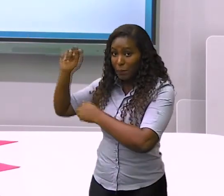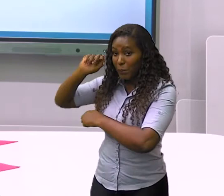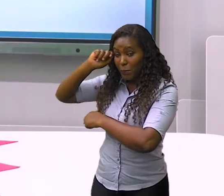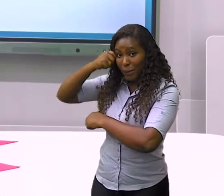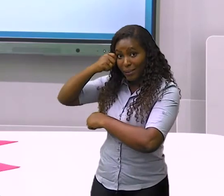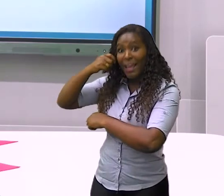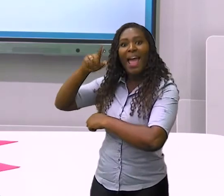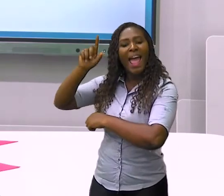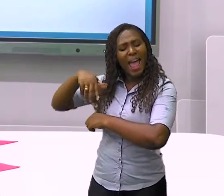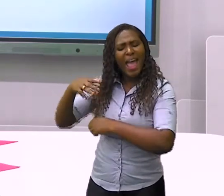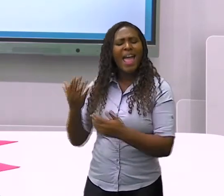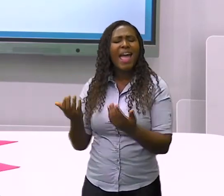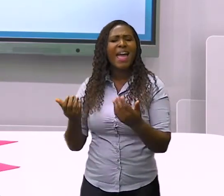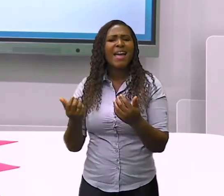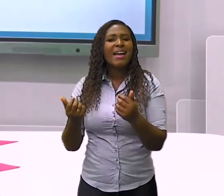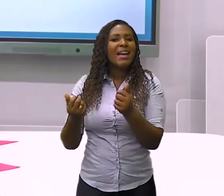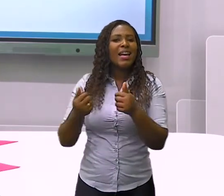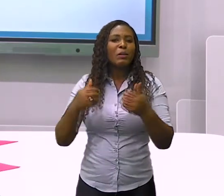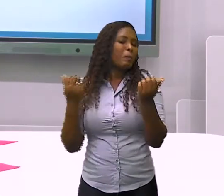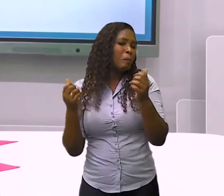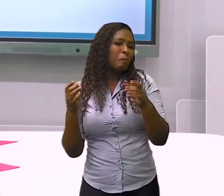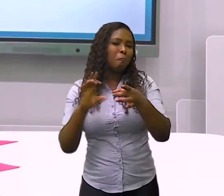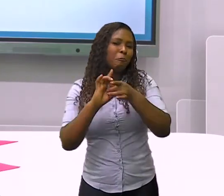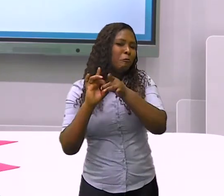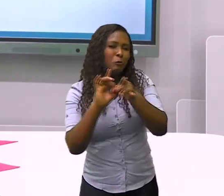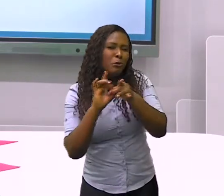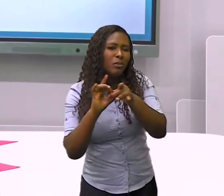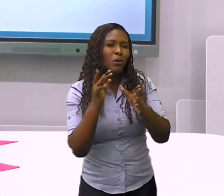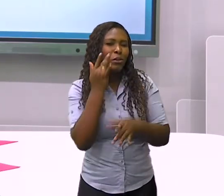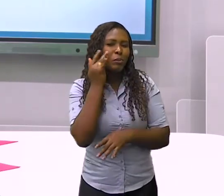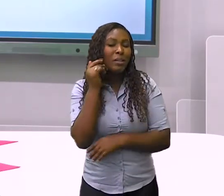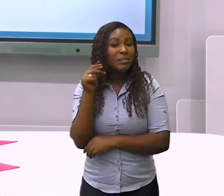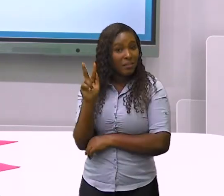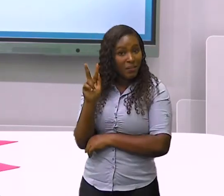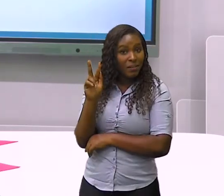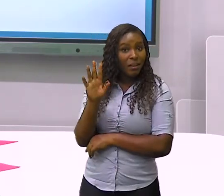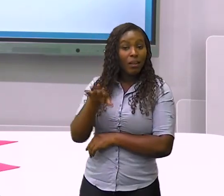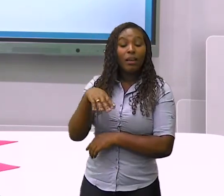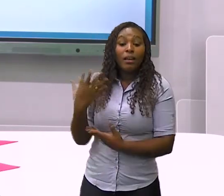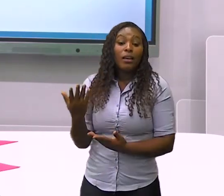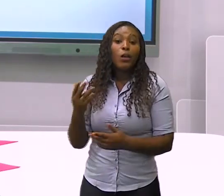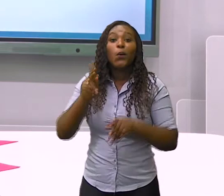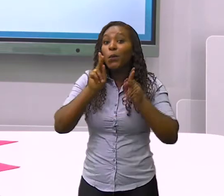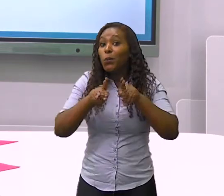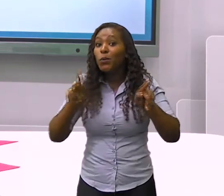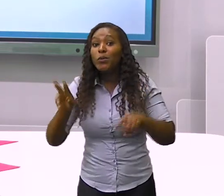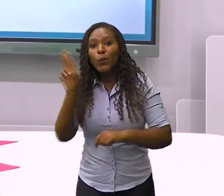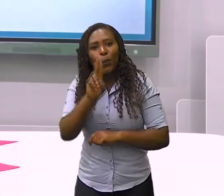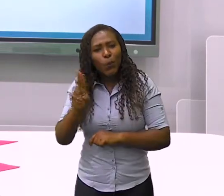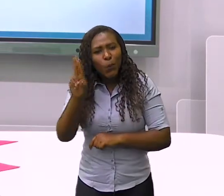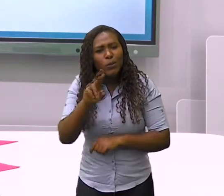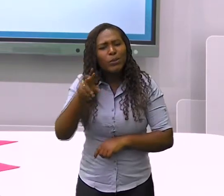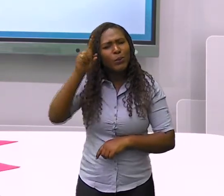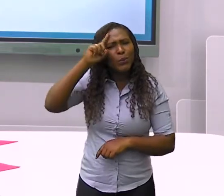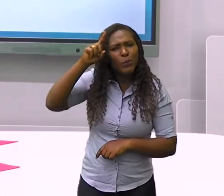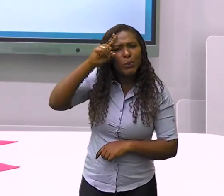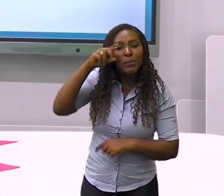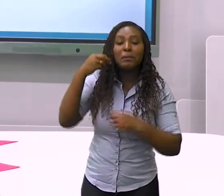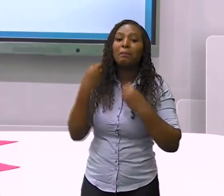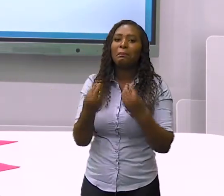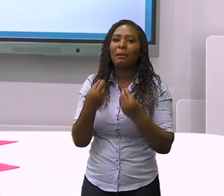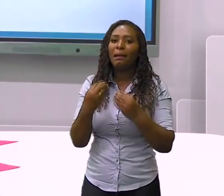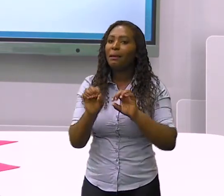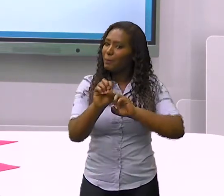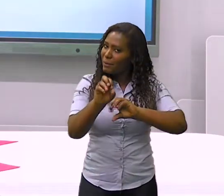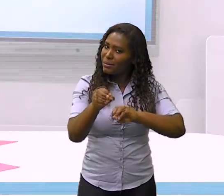essa plataforma ela é utilizada como ferramenta no dia a dia dos professores também. Aqui nós temos na